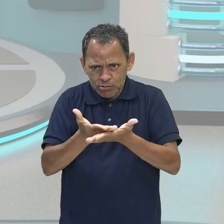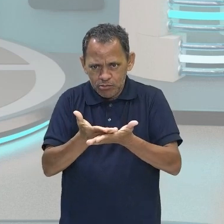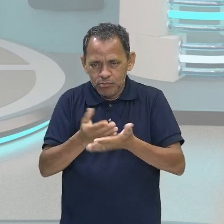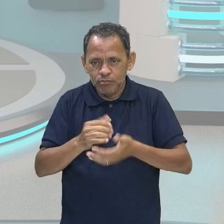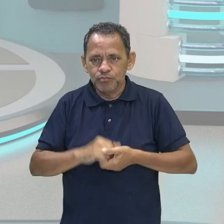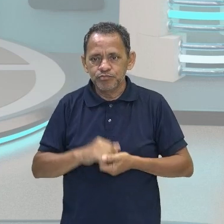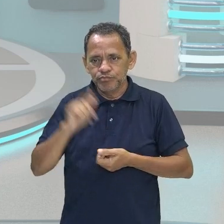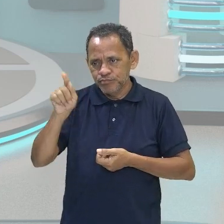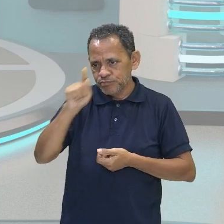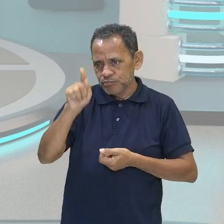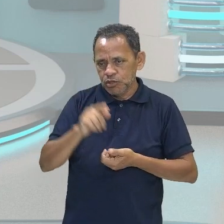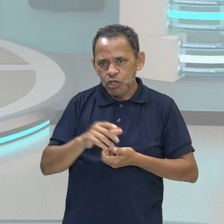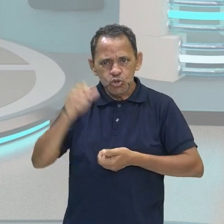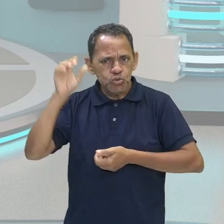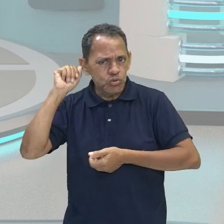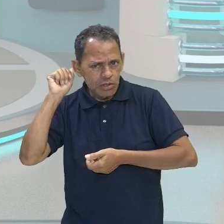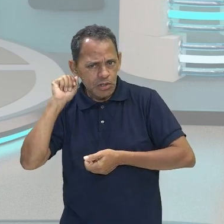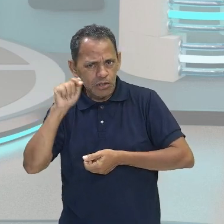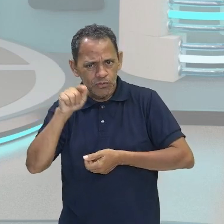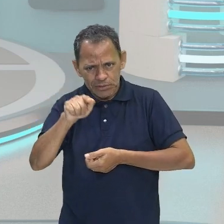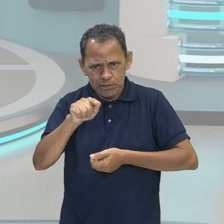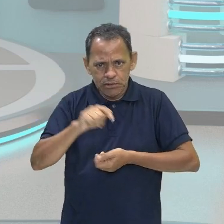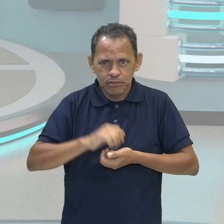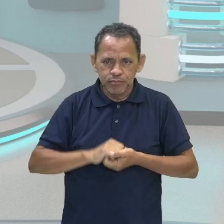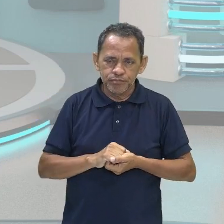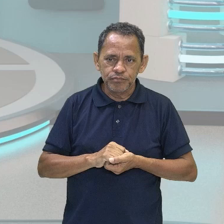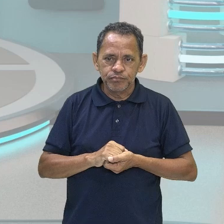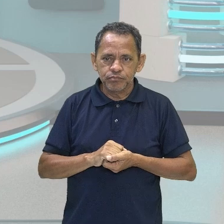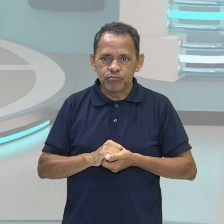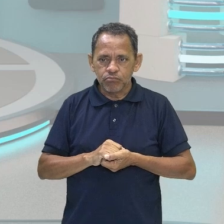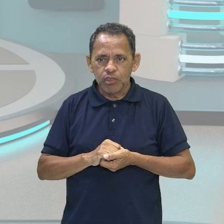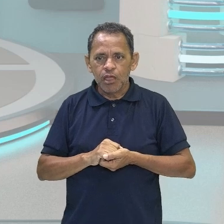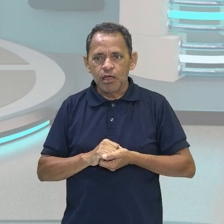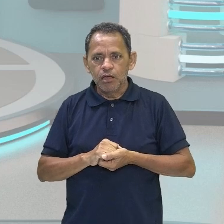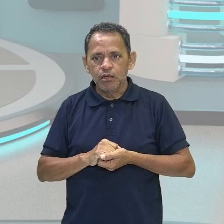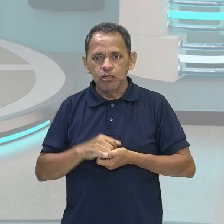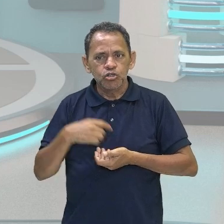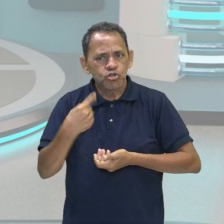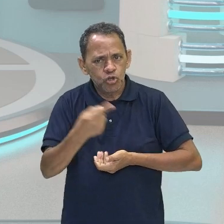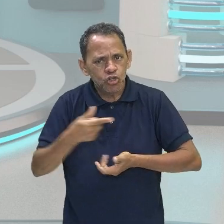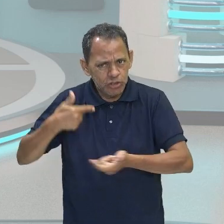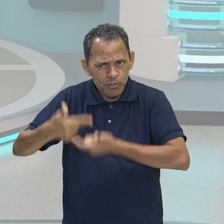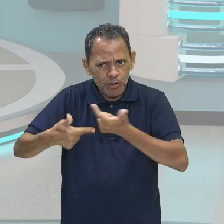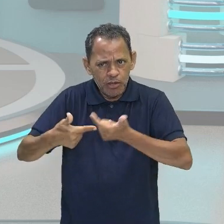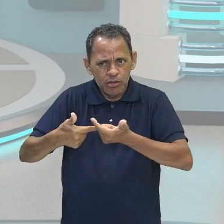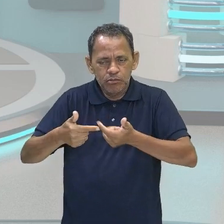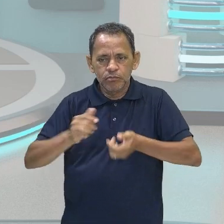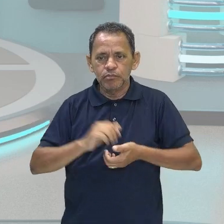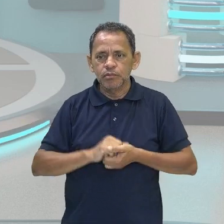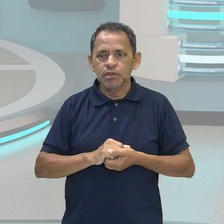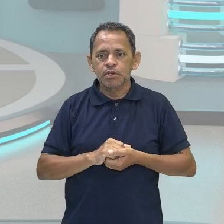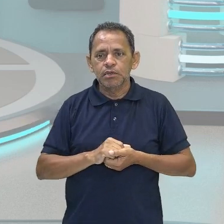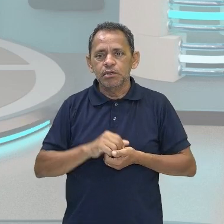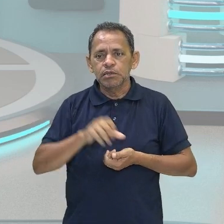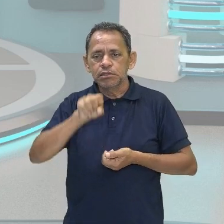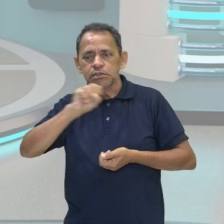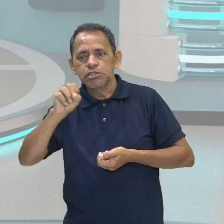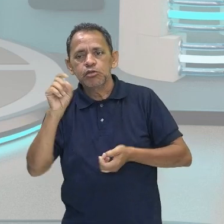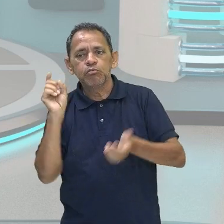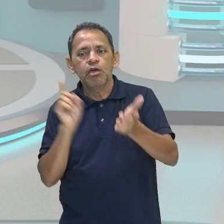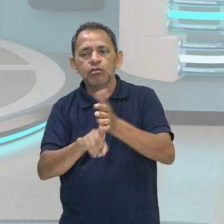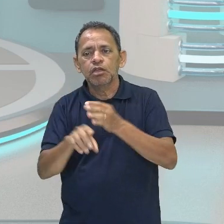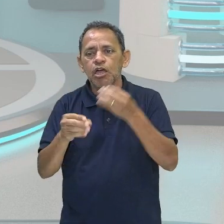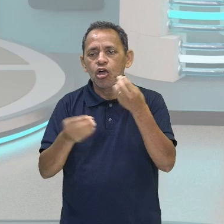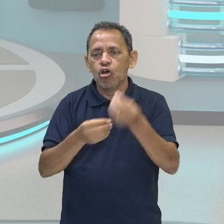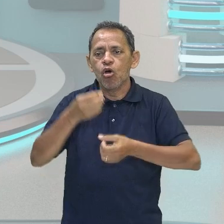Você está escutando? Nós estamos trabalhando? Ok? Se eu quiser perguntar desta forma, nós vamos falar